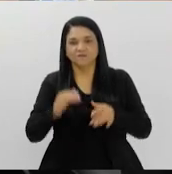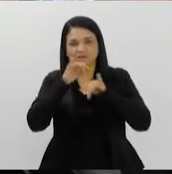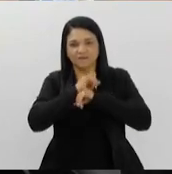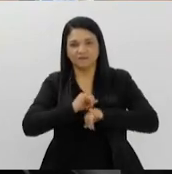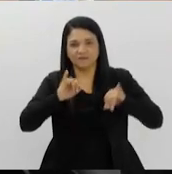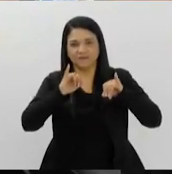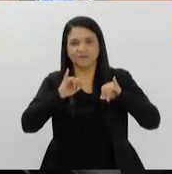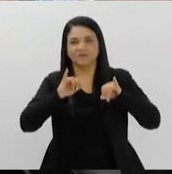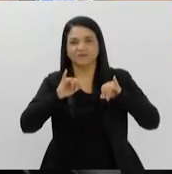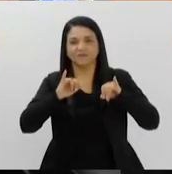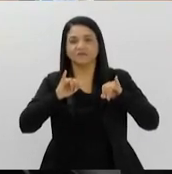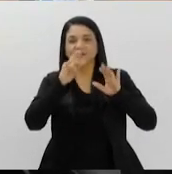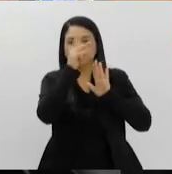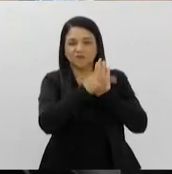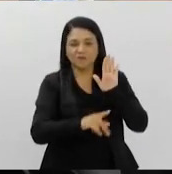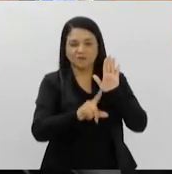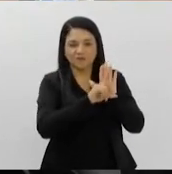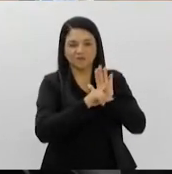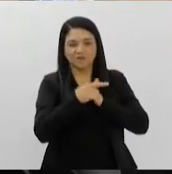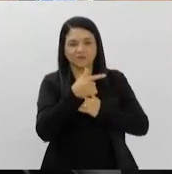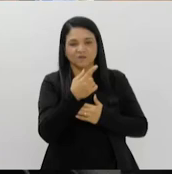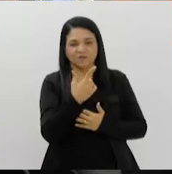Anuncio, projeto de lei número